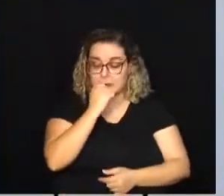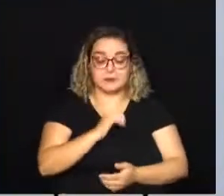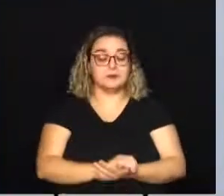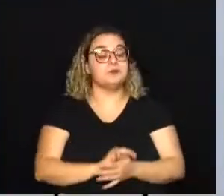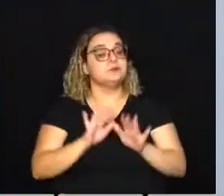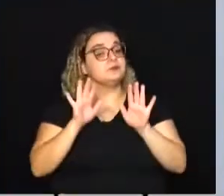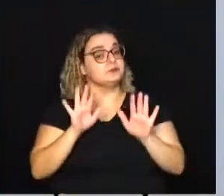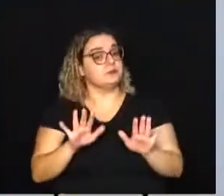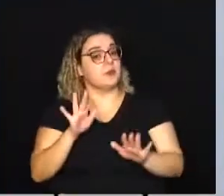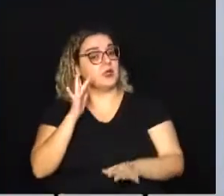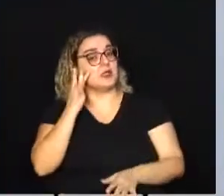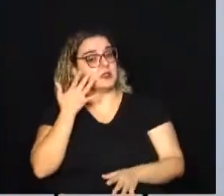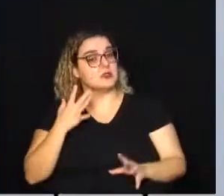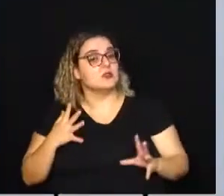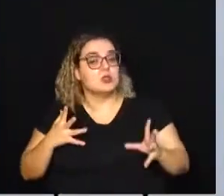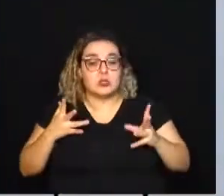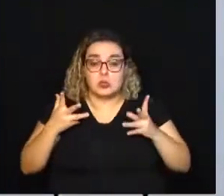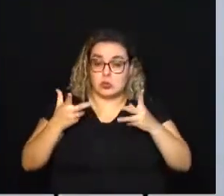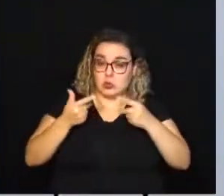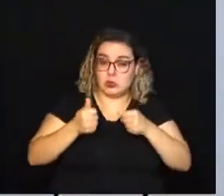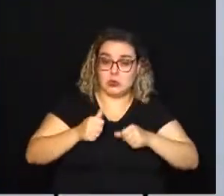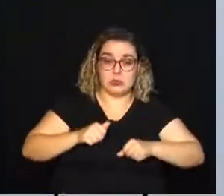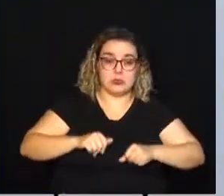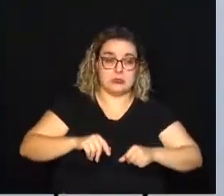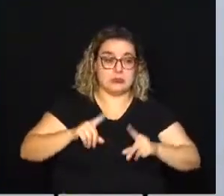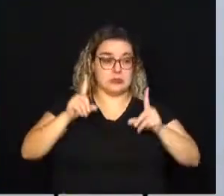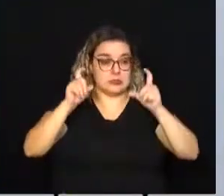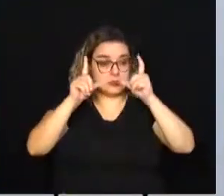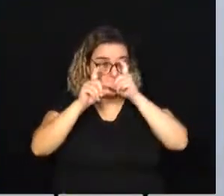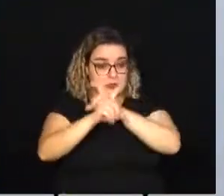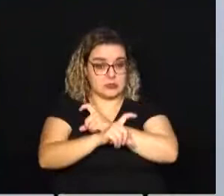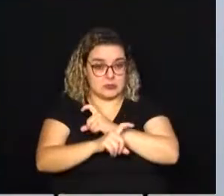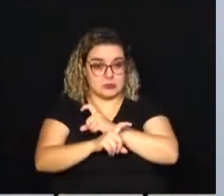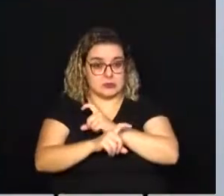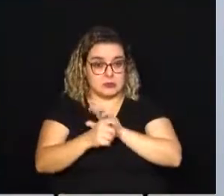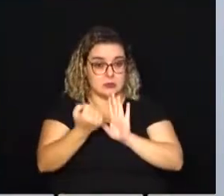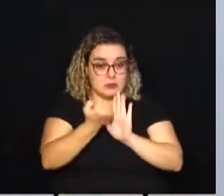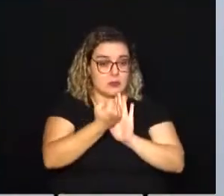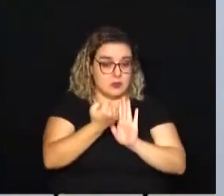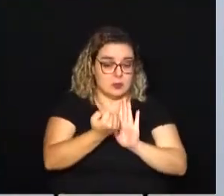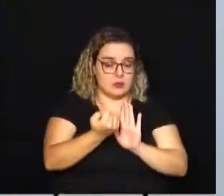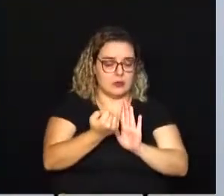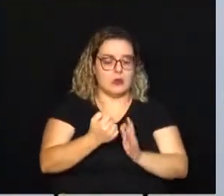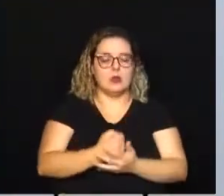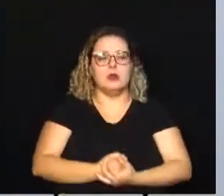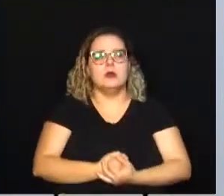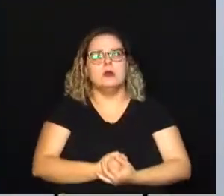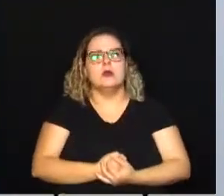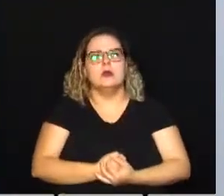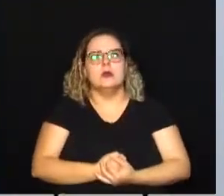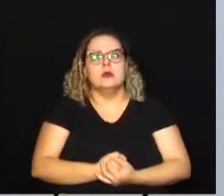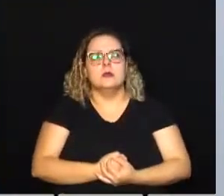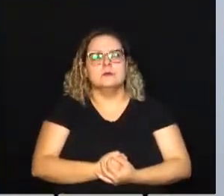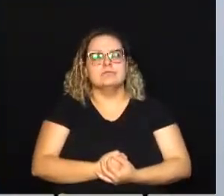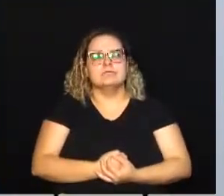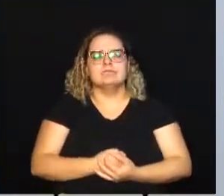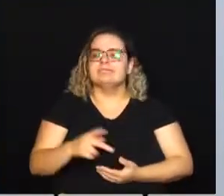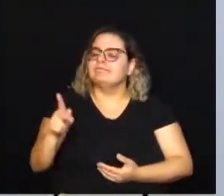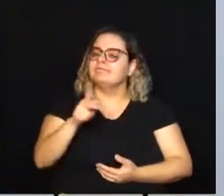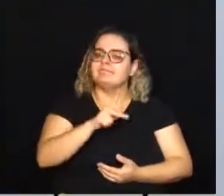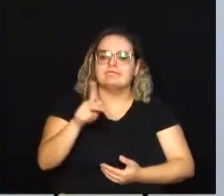também que, mesmo diante de todas essas dificuldades, só queria fazer um registro, Gabriel, de como muitos